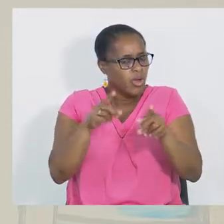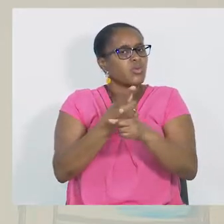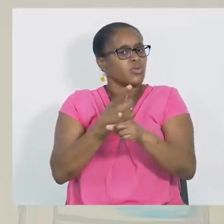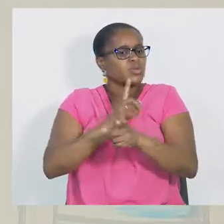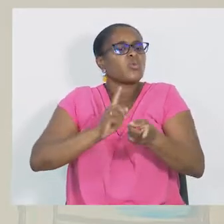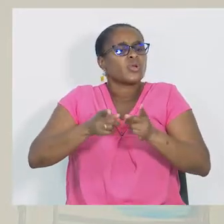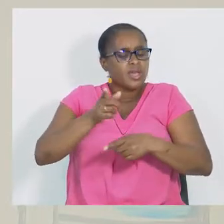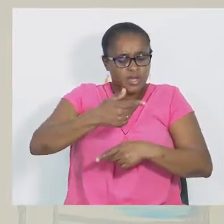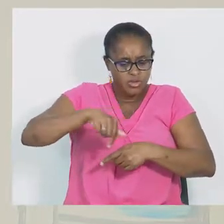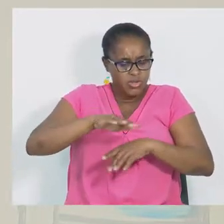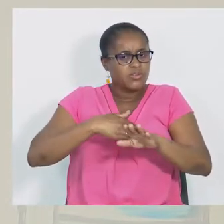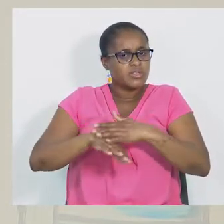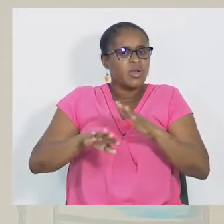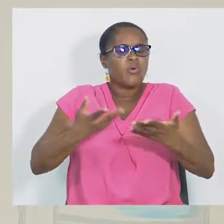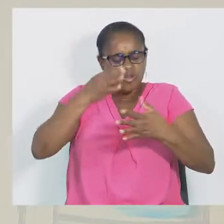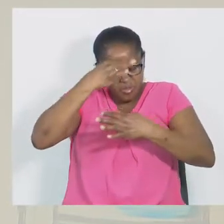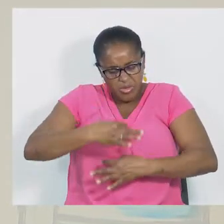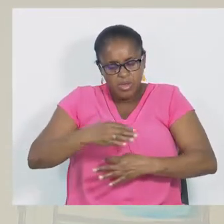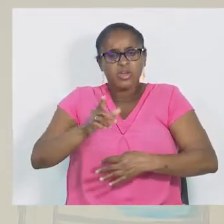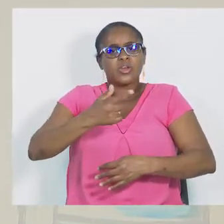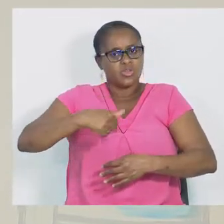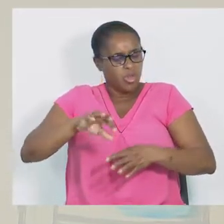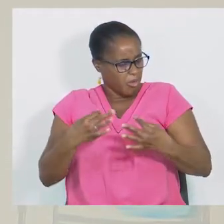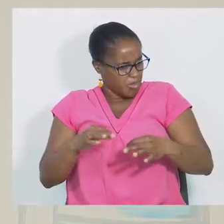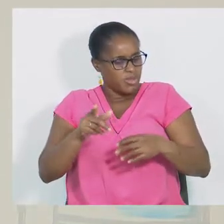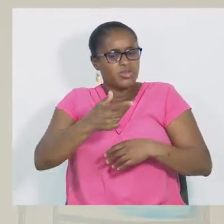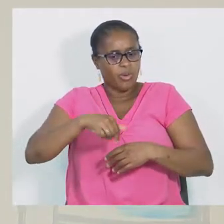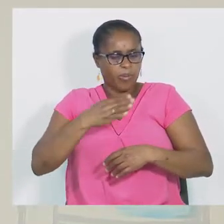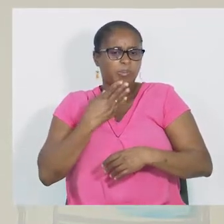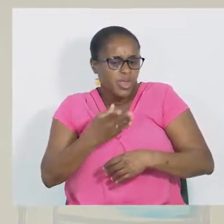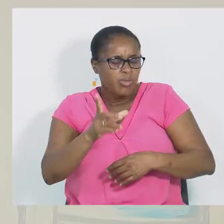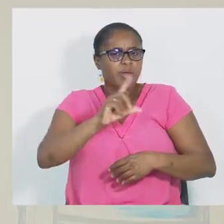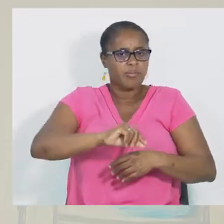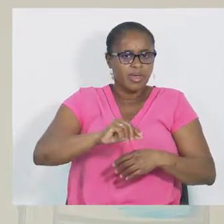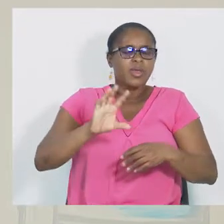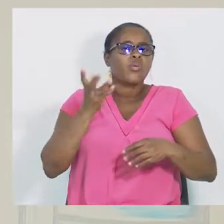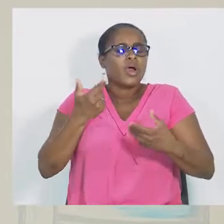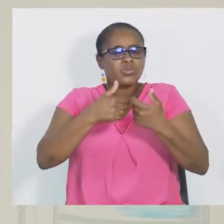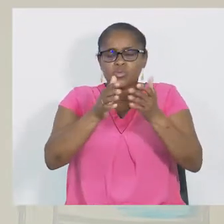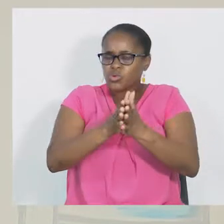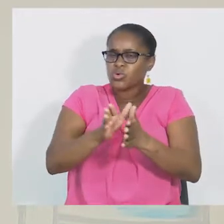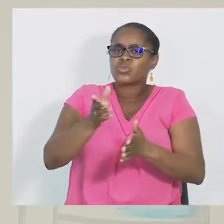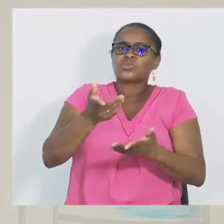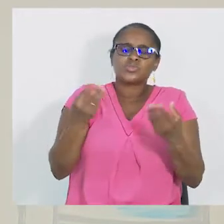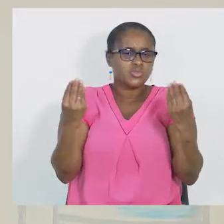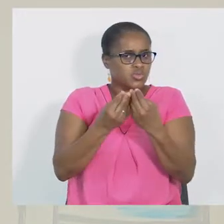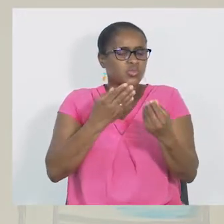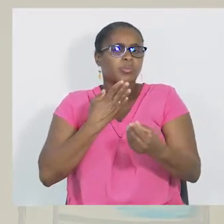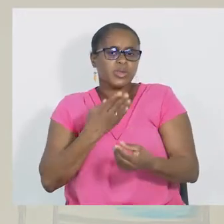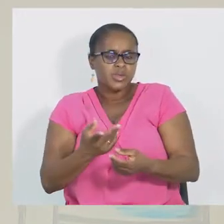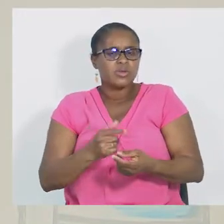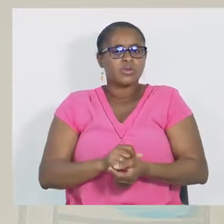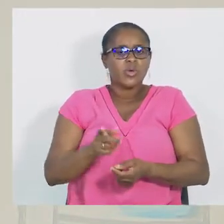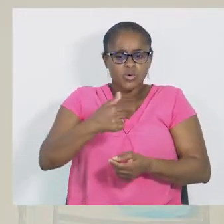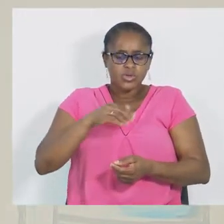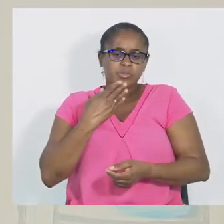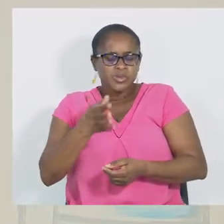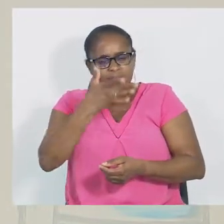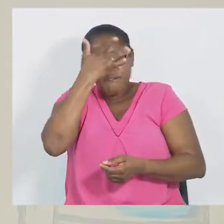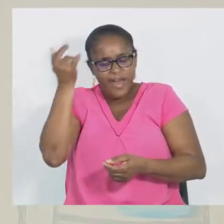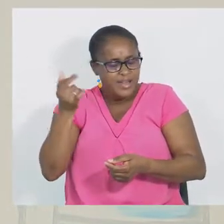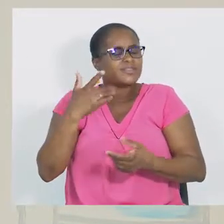Por que está assim, essa resposta assim, na segunda pergunta? Ou na terceira pergunta, neste caso? É porque